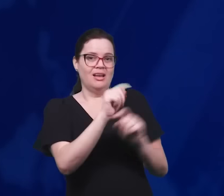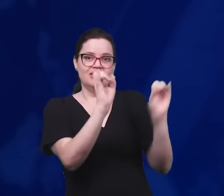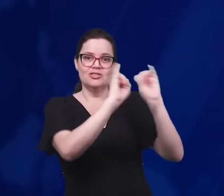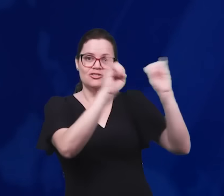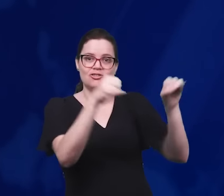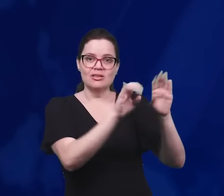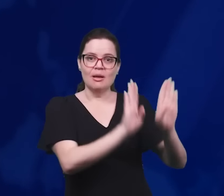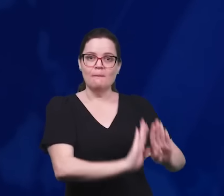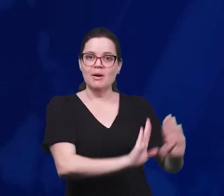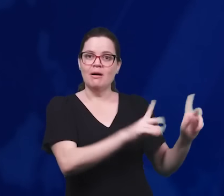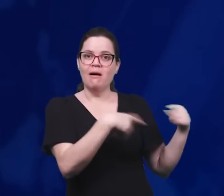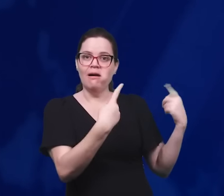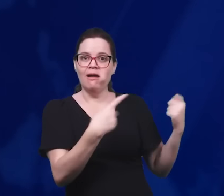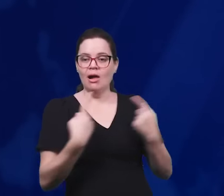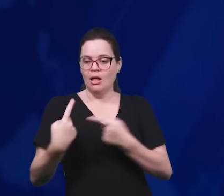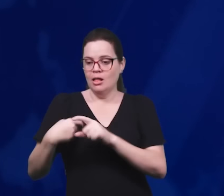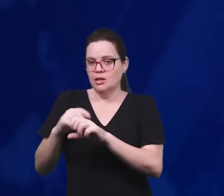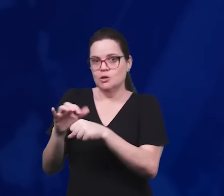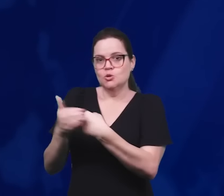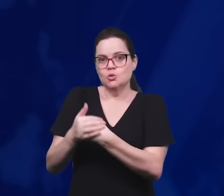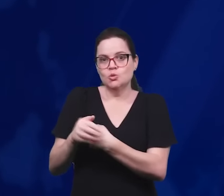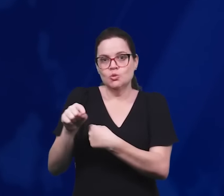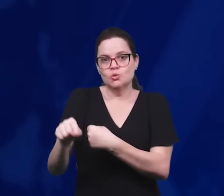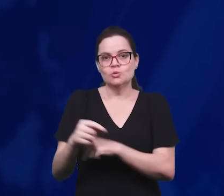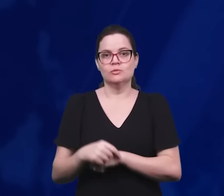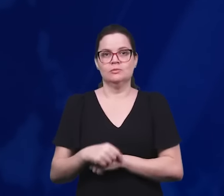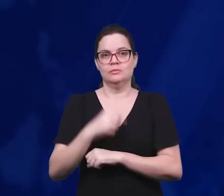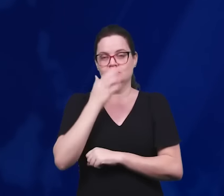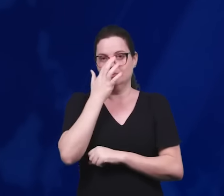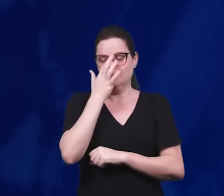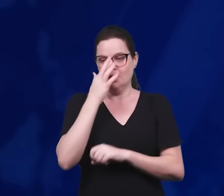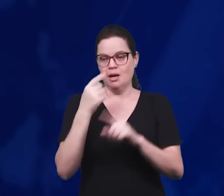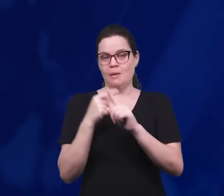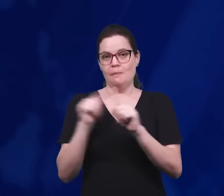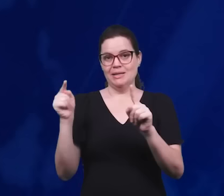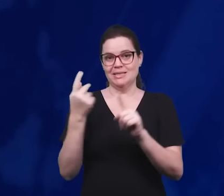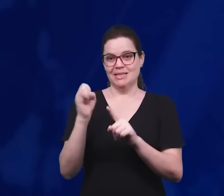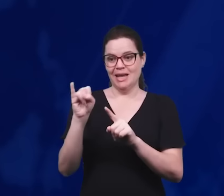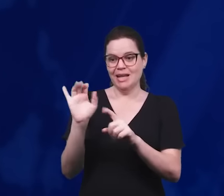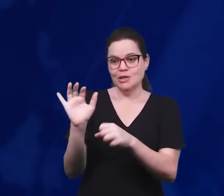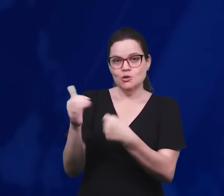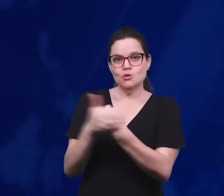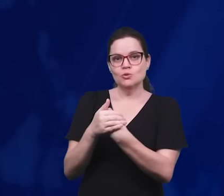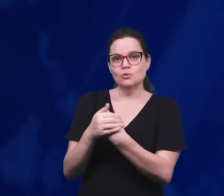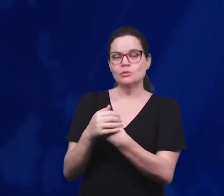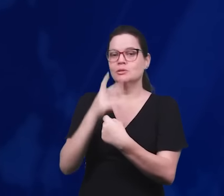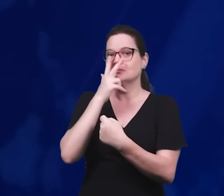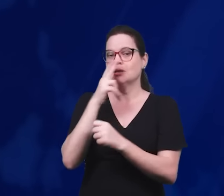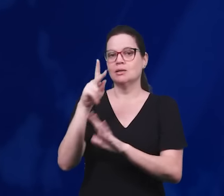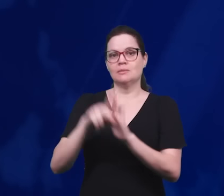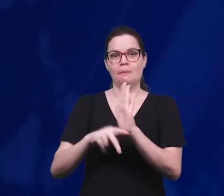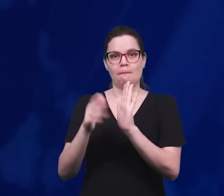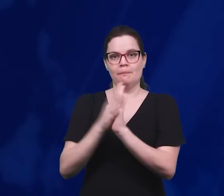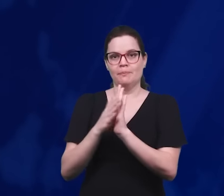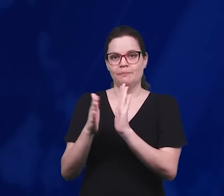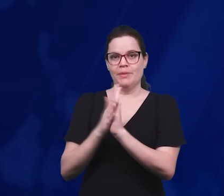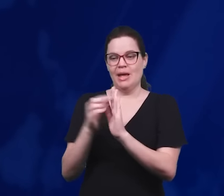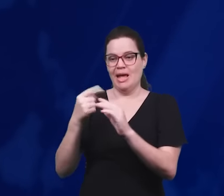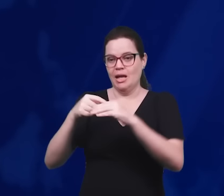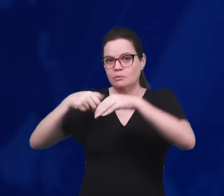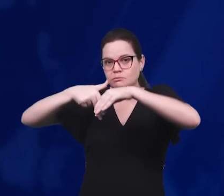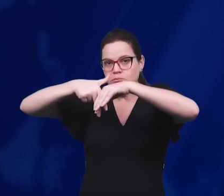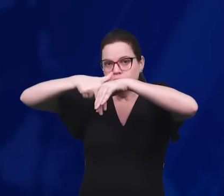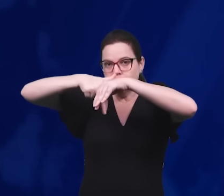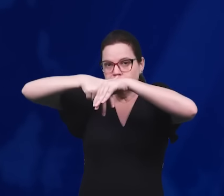daqueles que o perseguiam, mas ele estava se distanciando do projeto de Deus para a sua vida. Quanto mais ele entrava